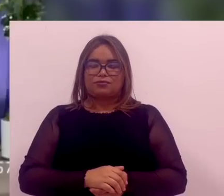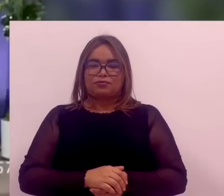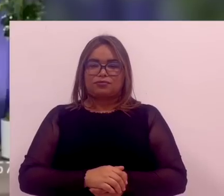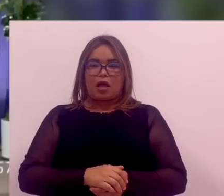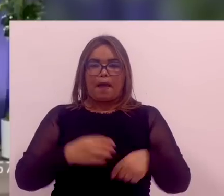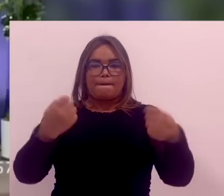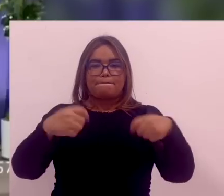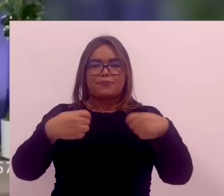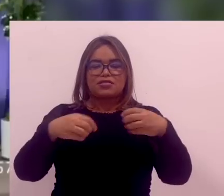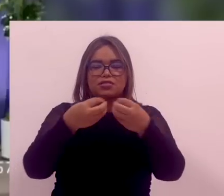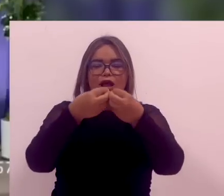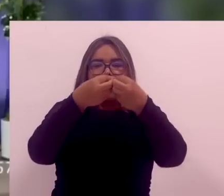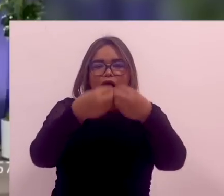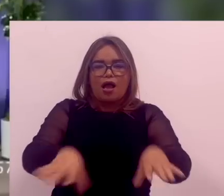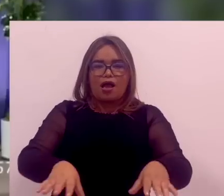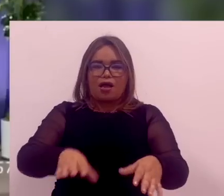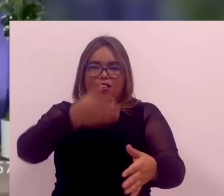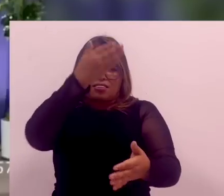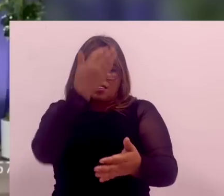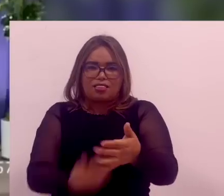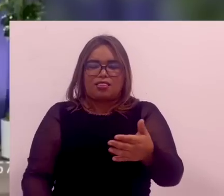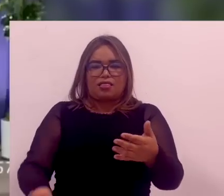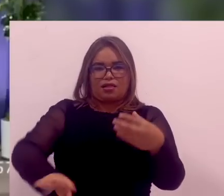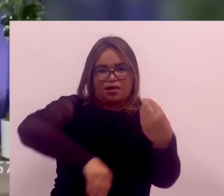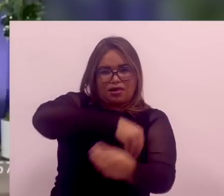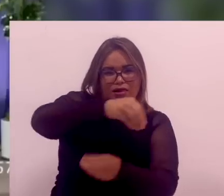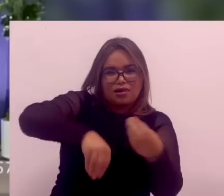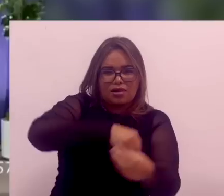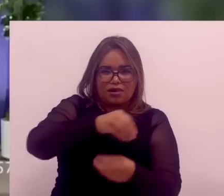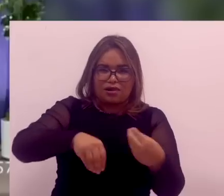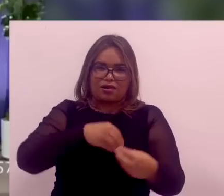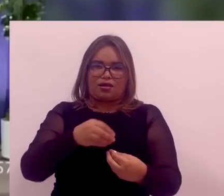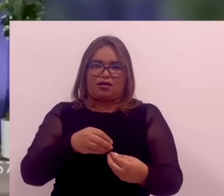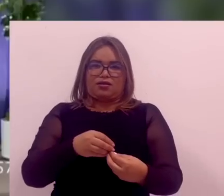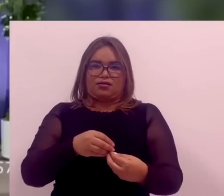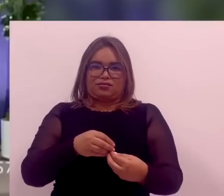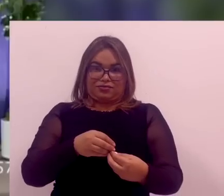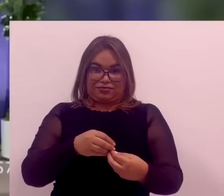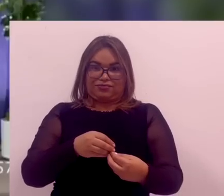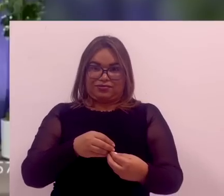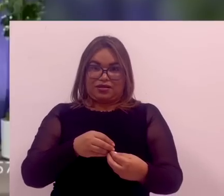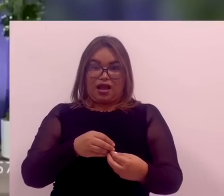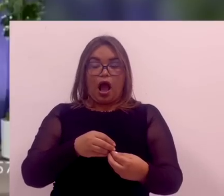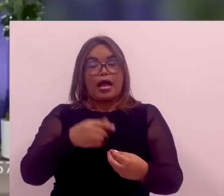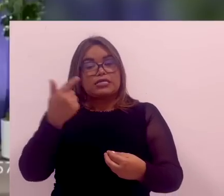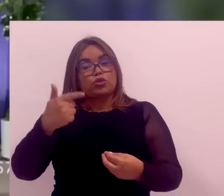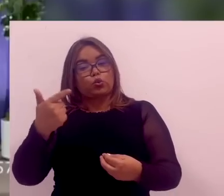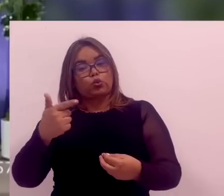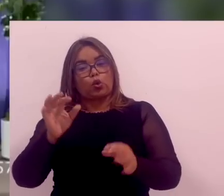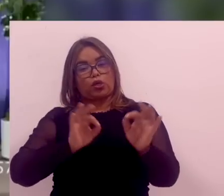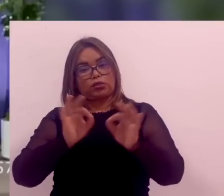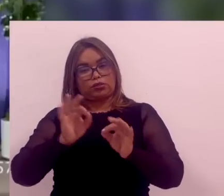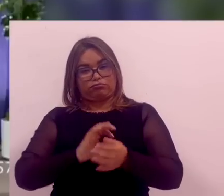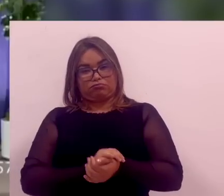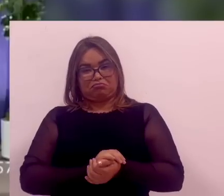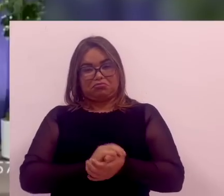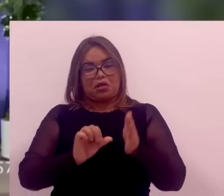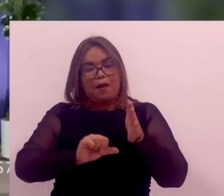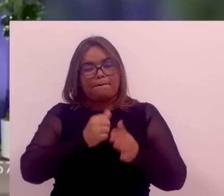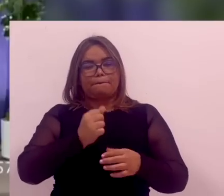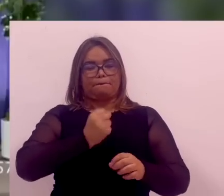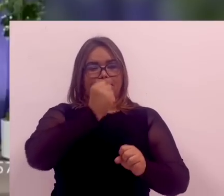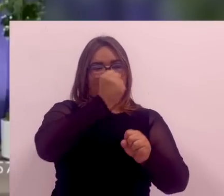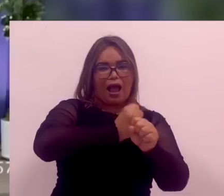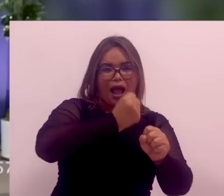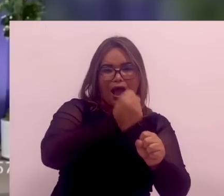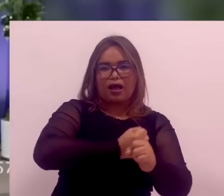através do caos, através da destruição. Use as pessoas como se elas fossem munição. Mate-as.